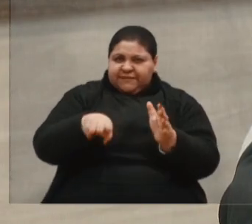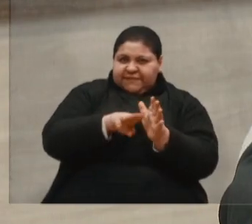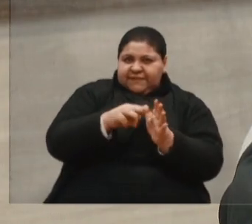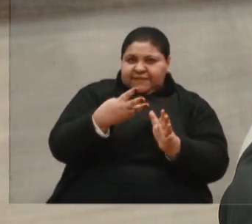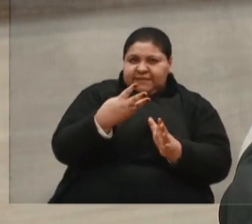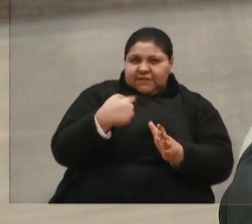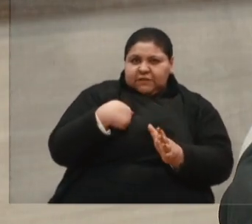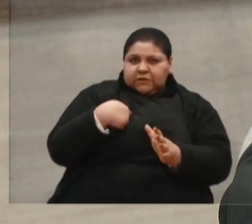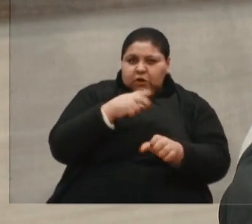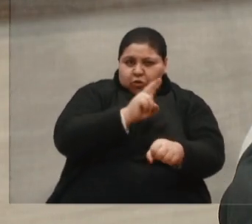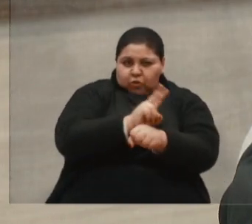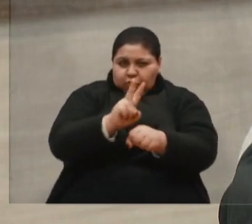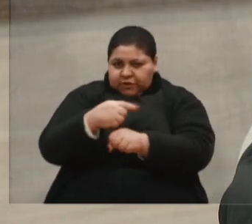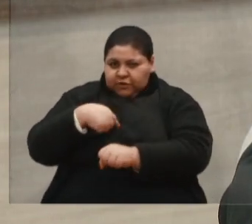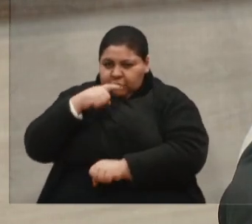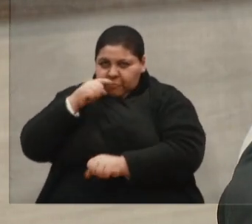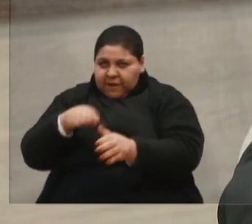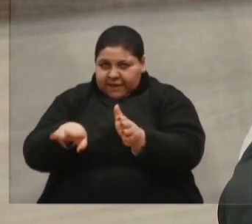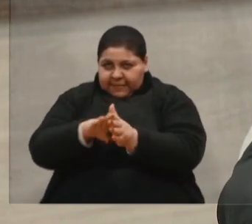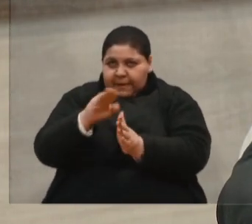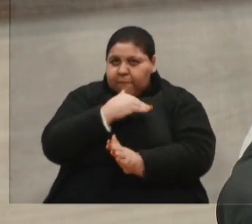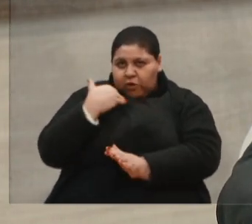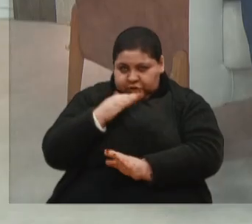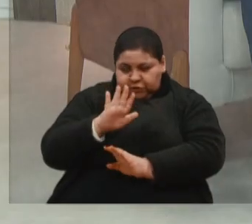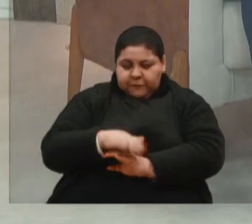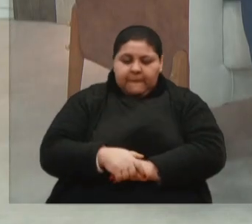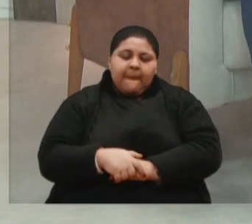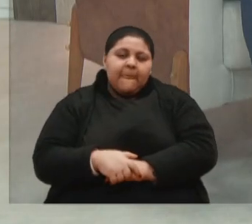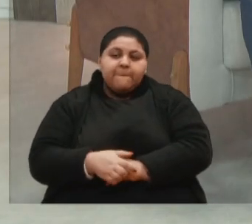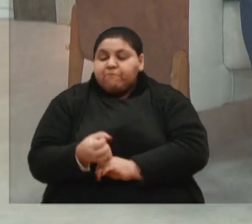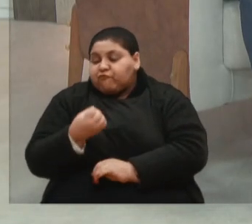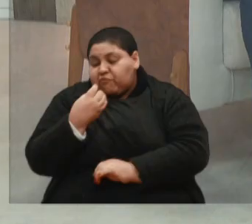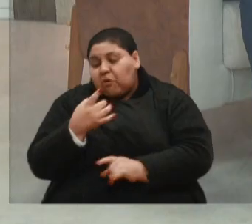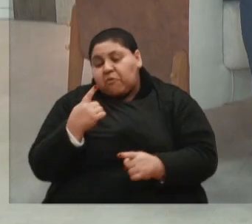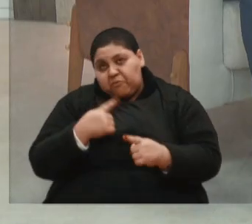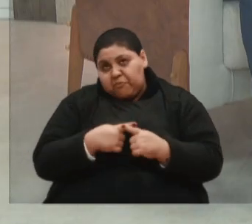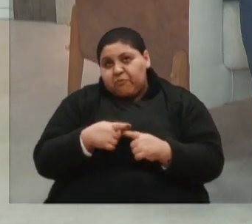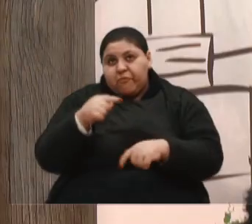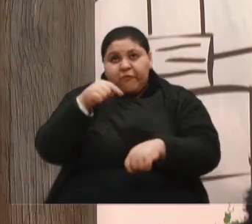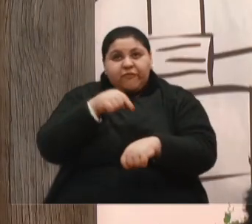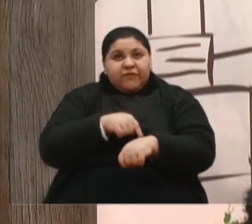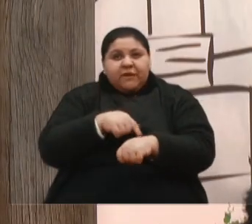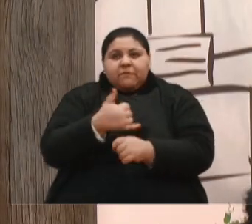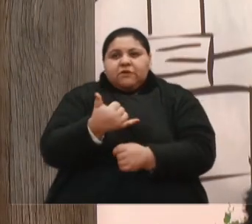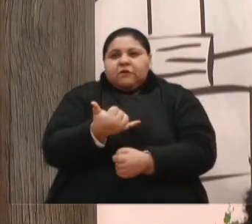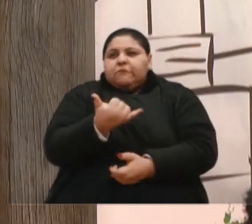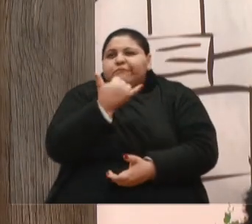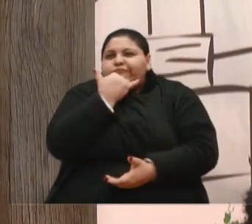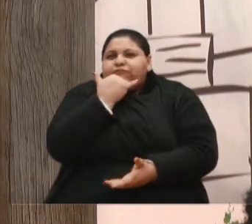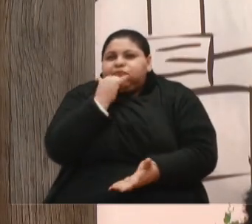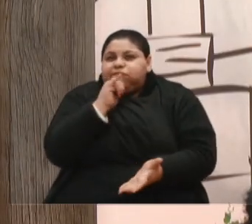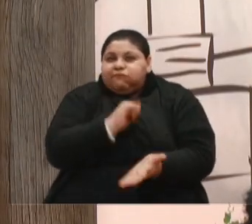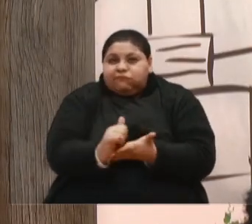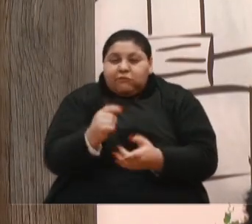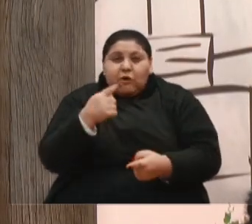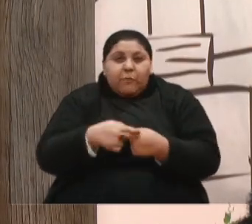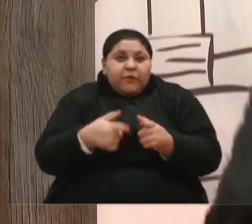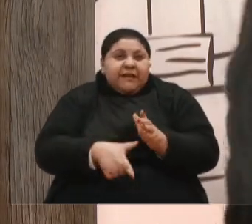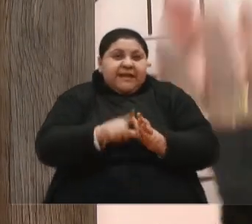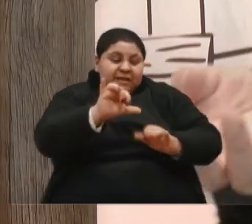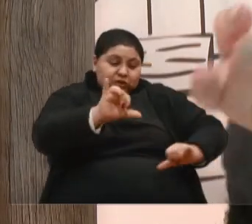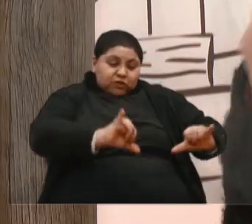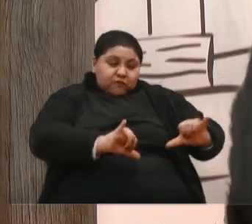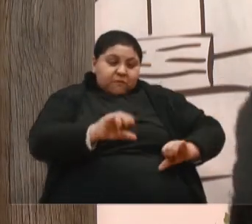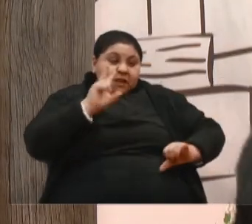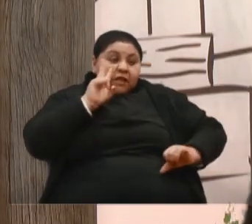3 anos Isso, cuidando. Até o falecimento. Uhum. Foi bom, porque foi tempo de perdoar, né? Que diante de